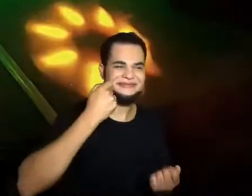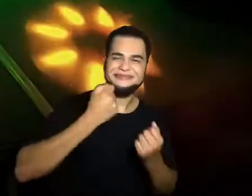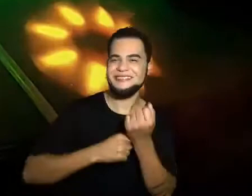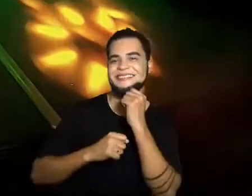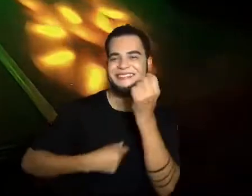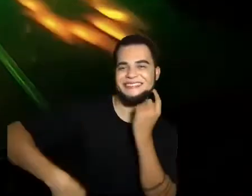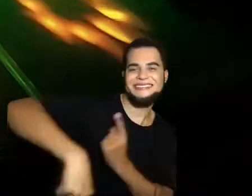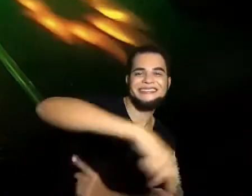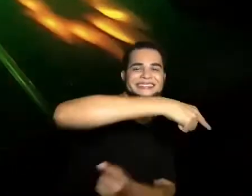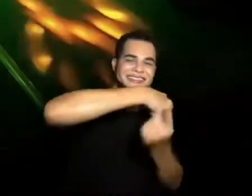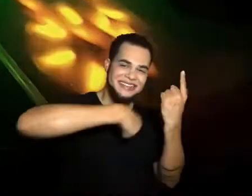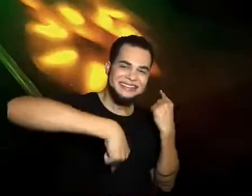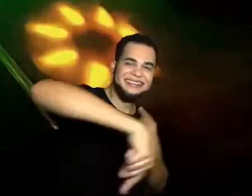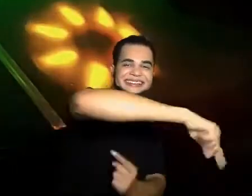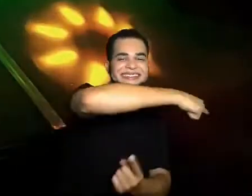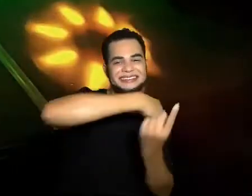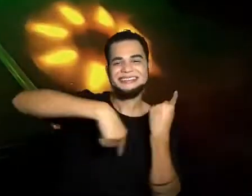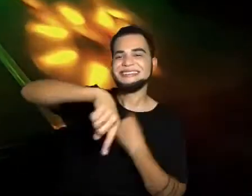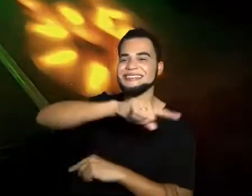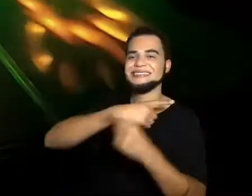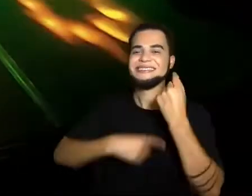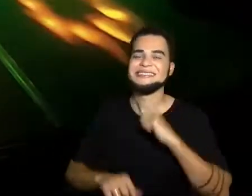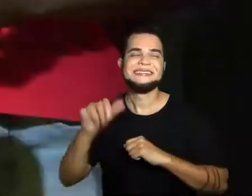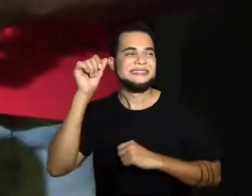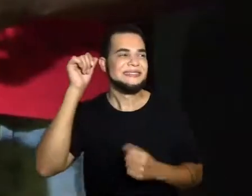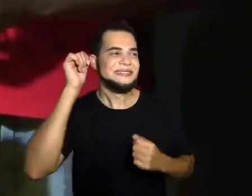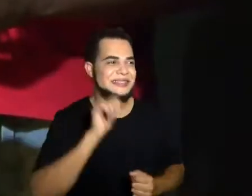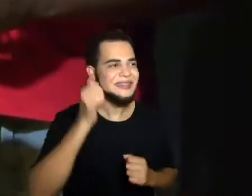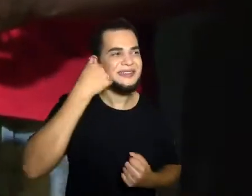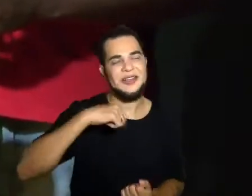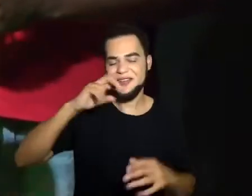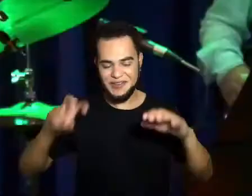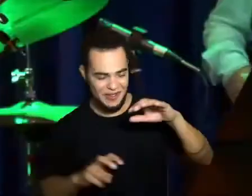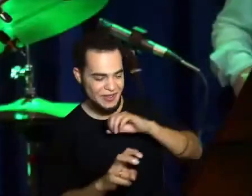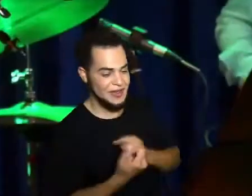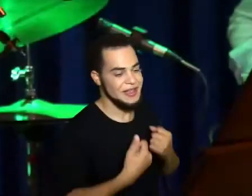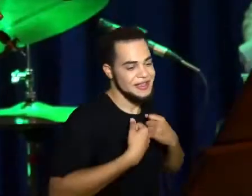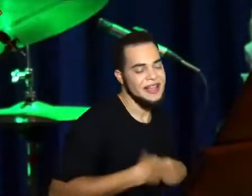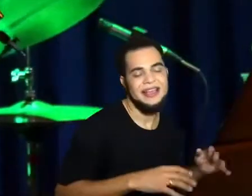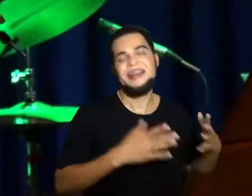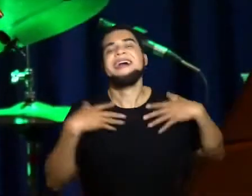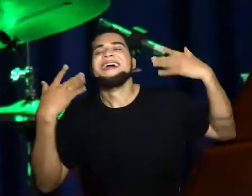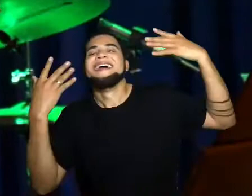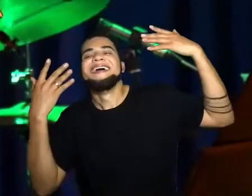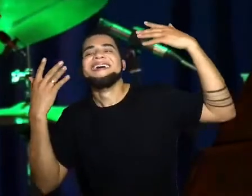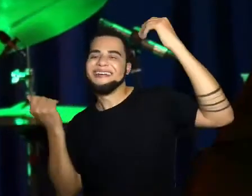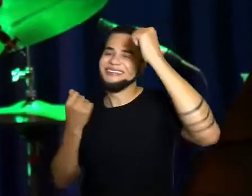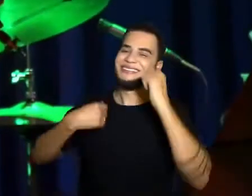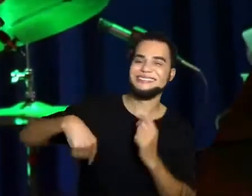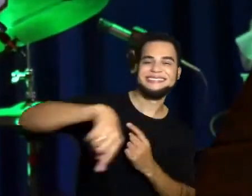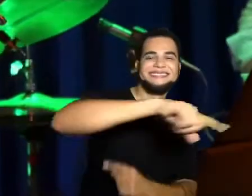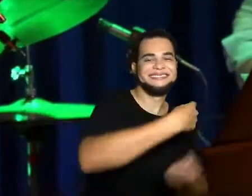De braço dado é o passeio. Maria deu um grito, olha a cobra no caminho.